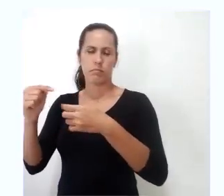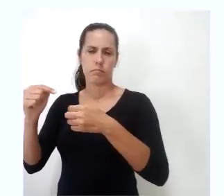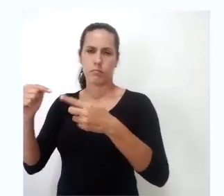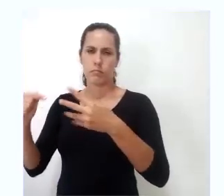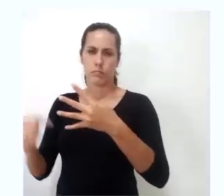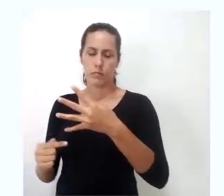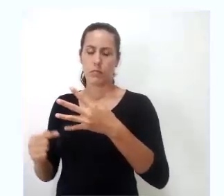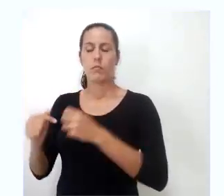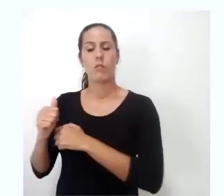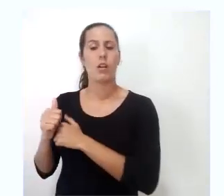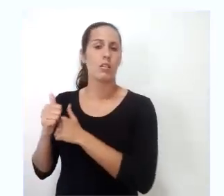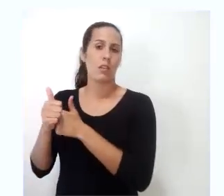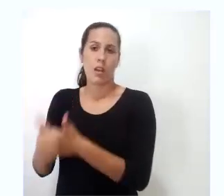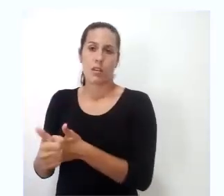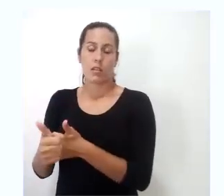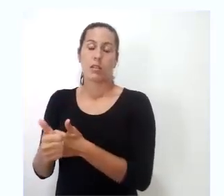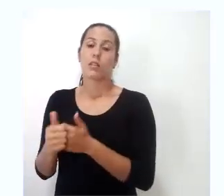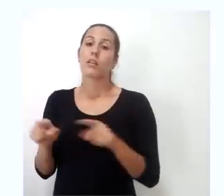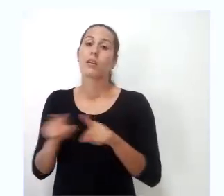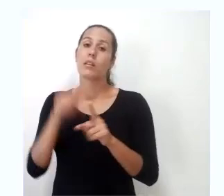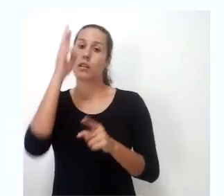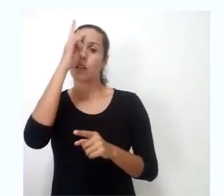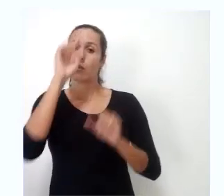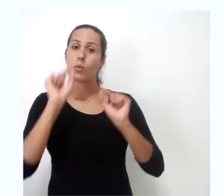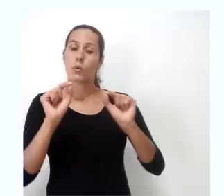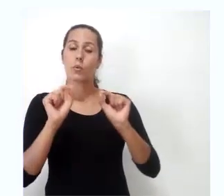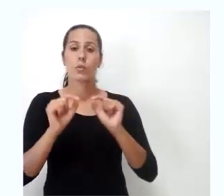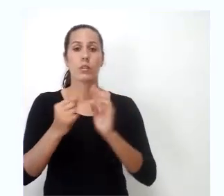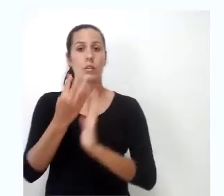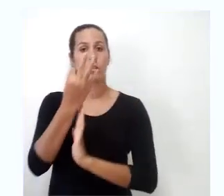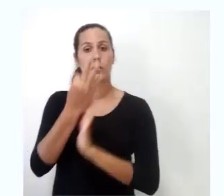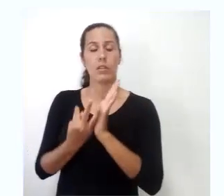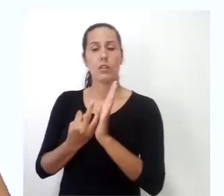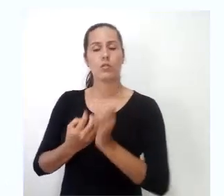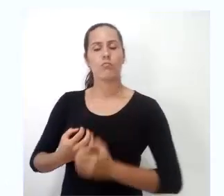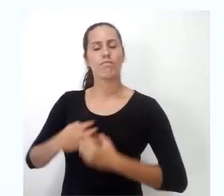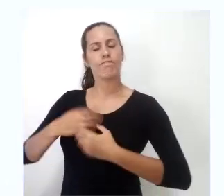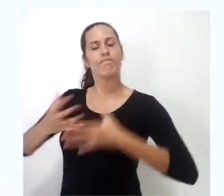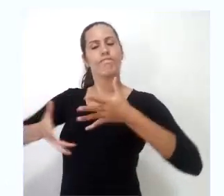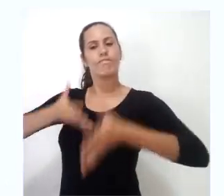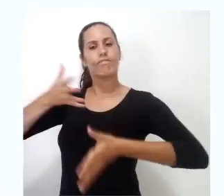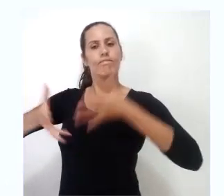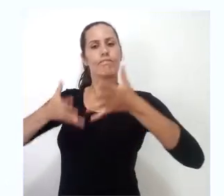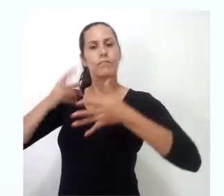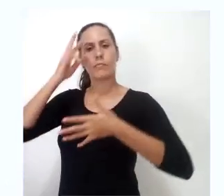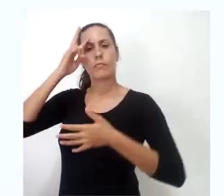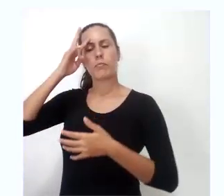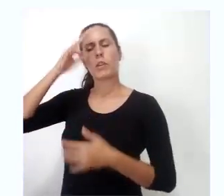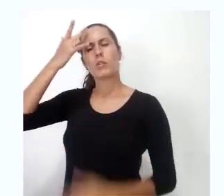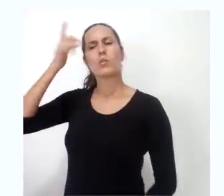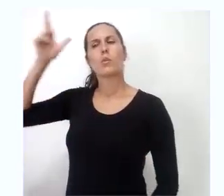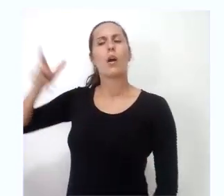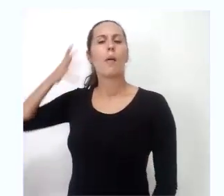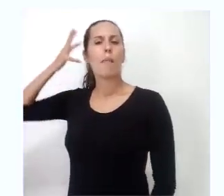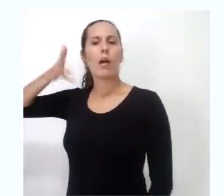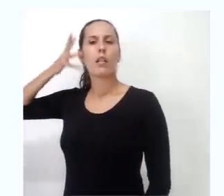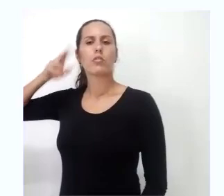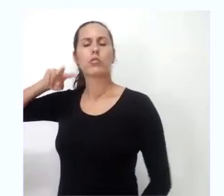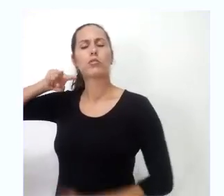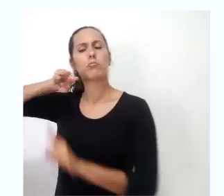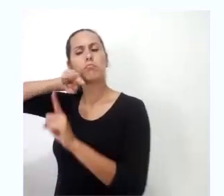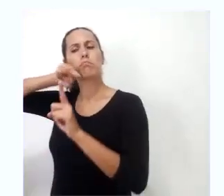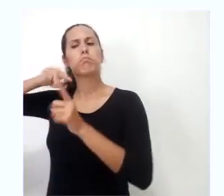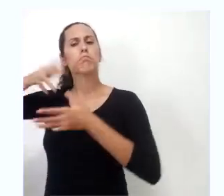concisão, respeito às normas gramaticais. E lembrar que nos textos orais, quando ouvirem um palestrante